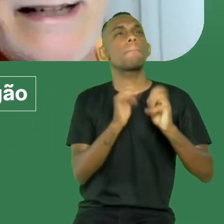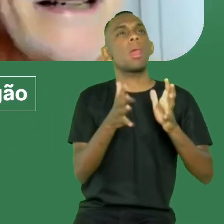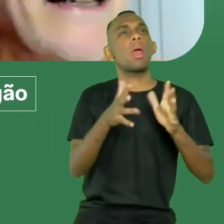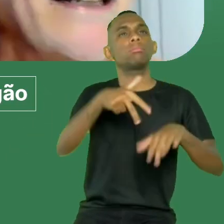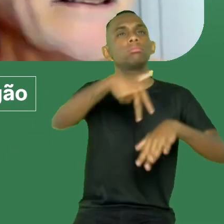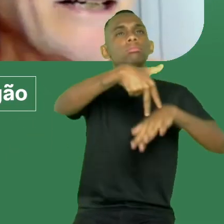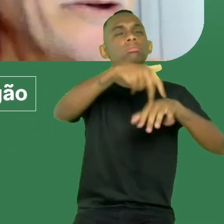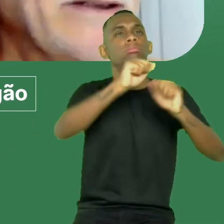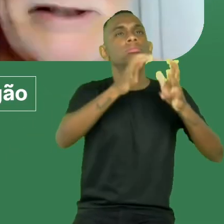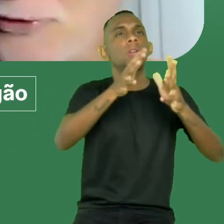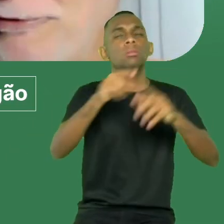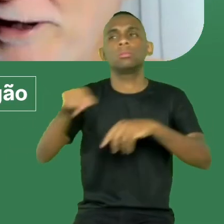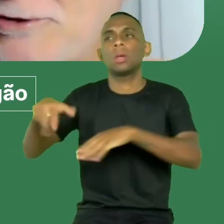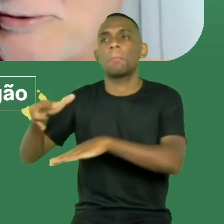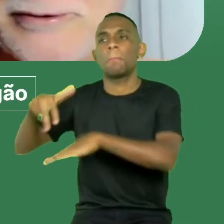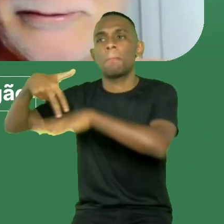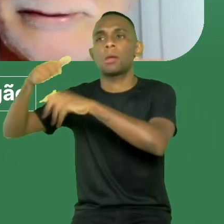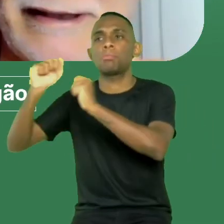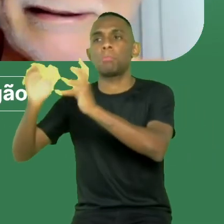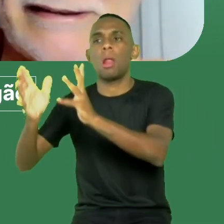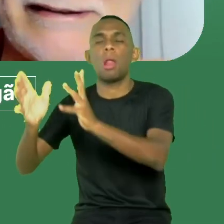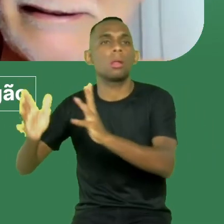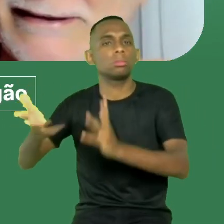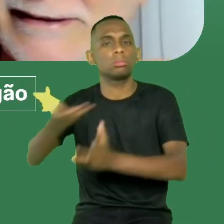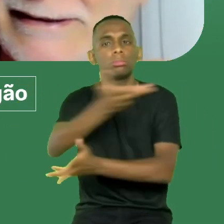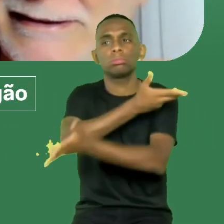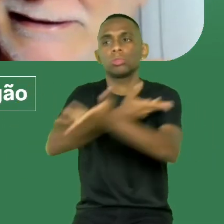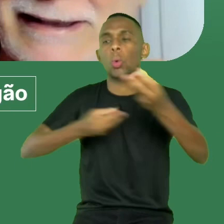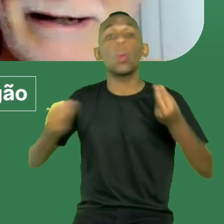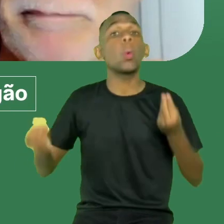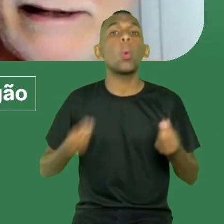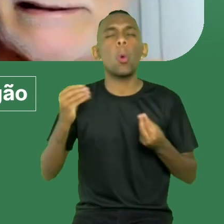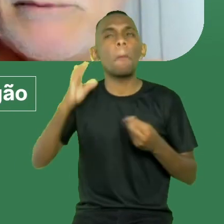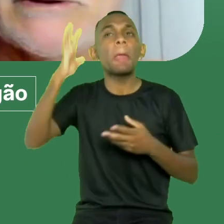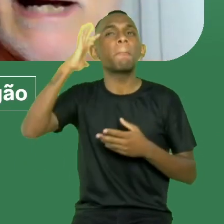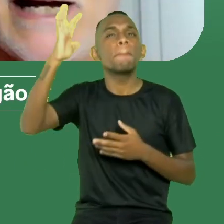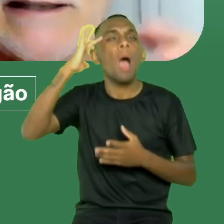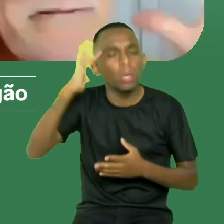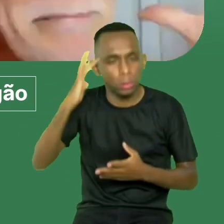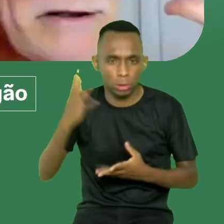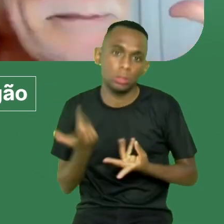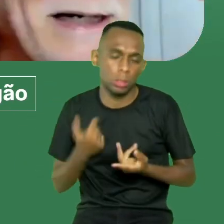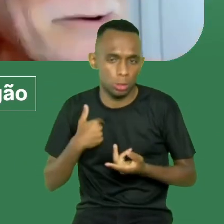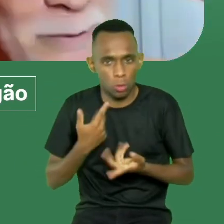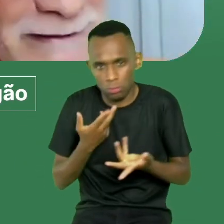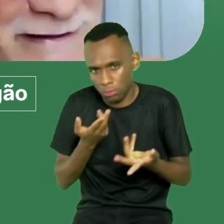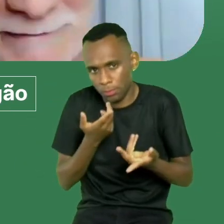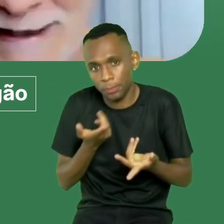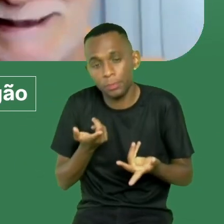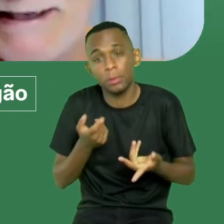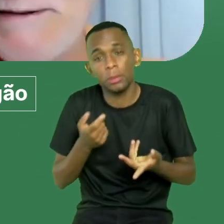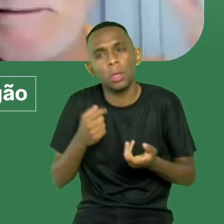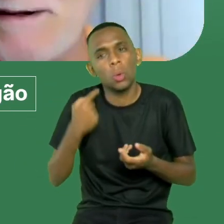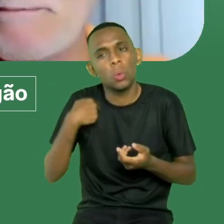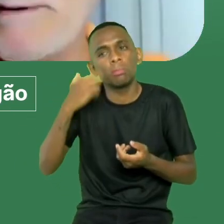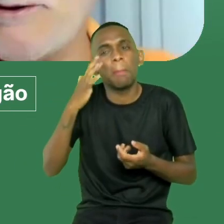né? Então, assim, eu vejo essa peça montada em preto e branco,